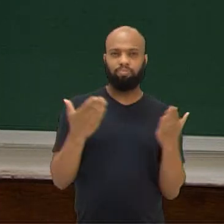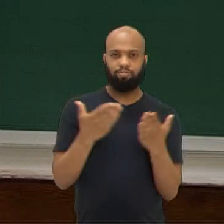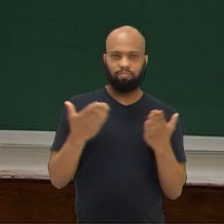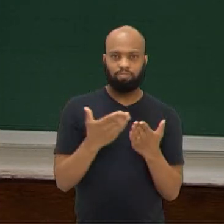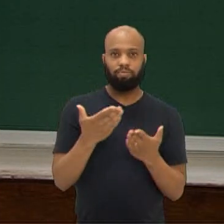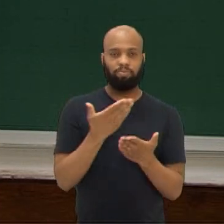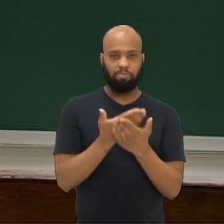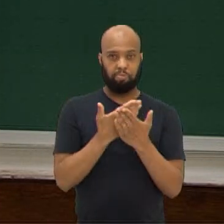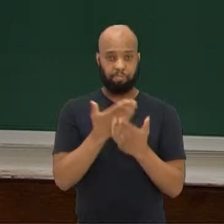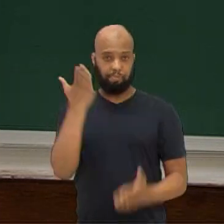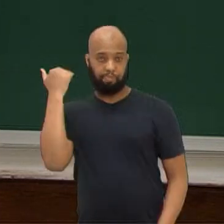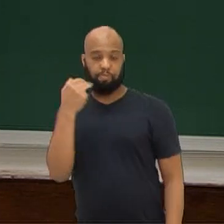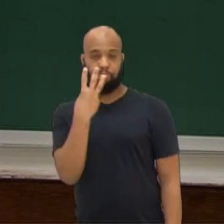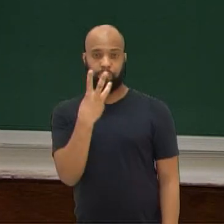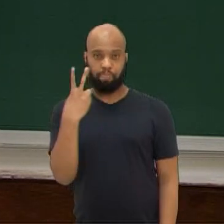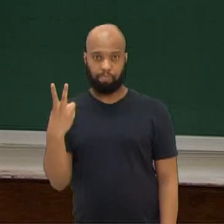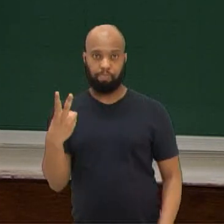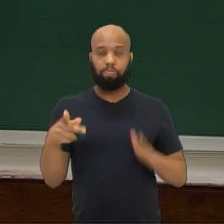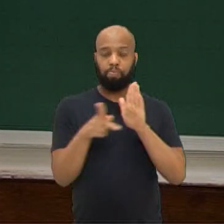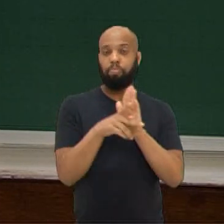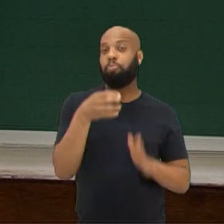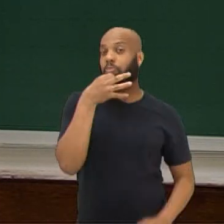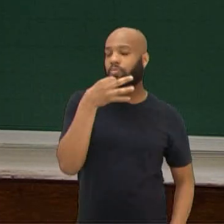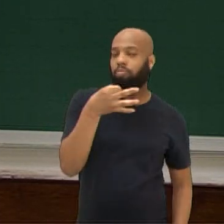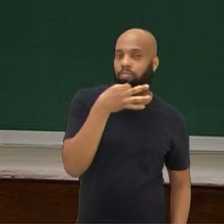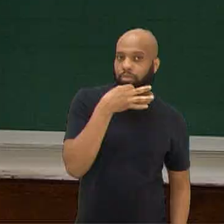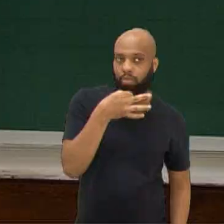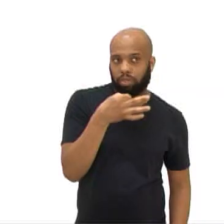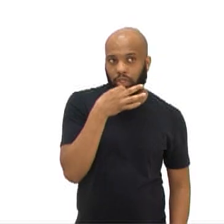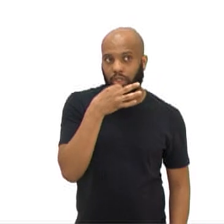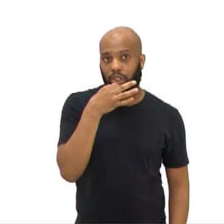32 que trabalhamos as expressões para opinião?